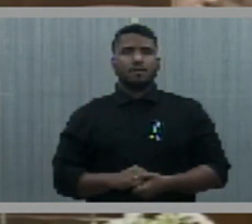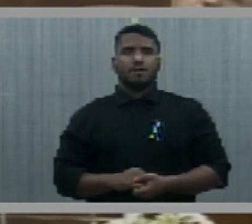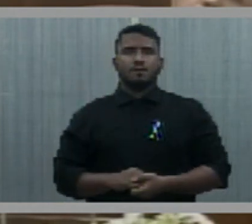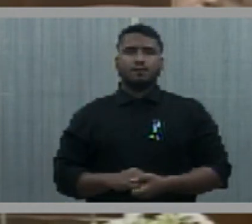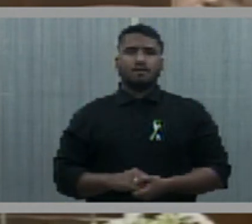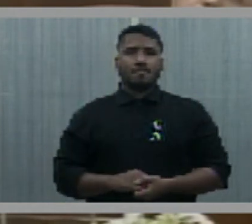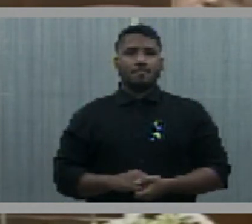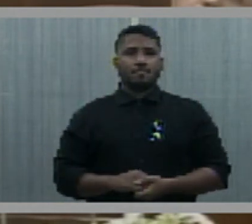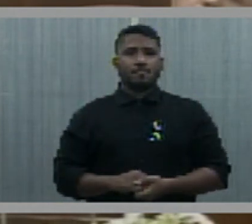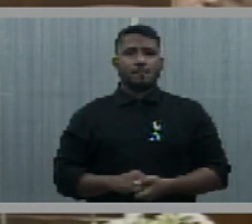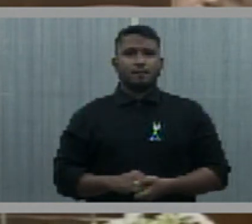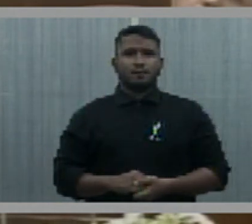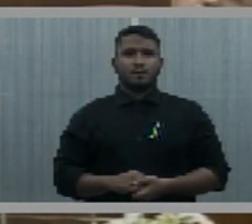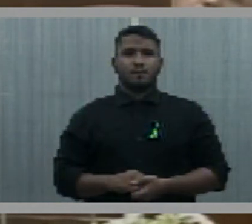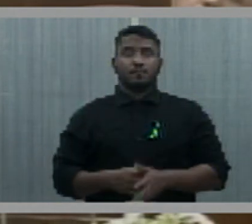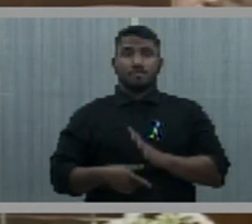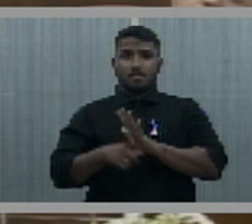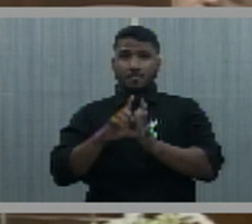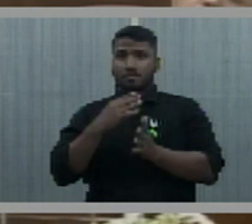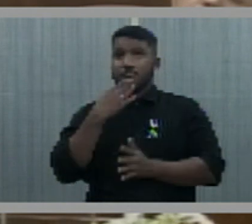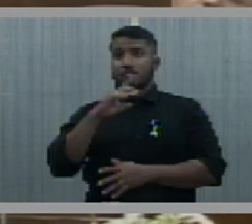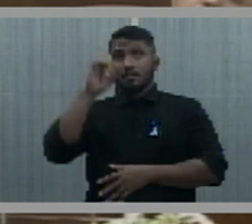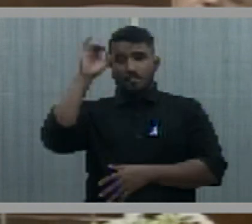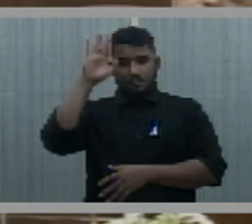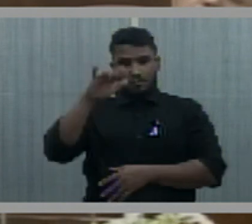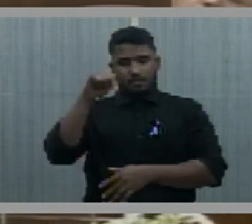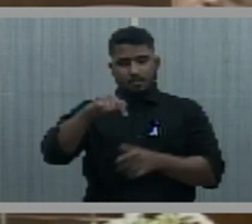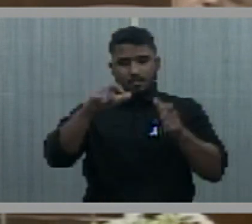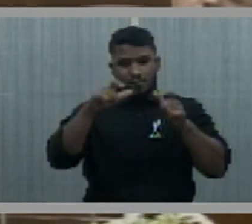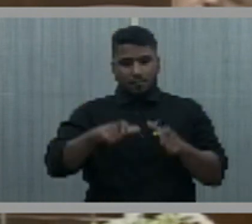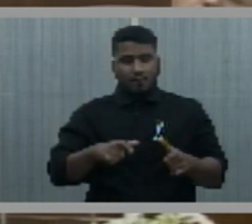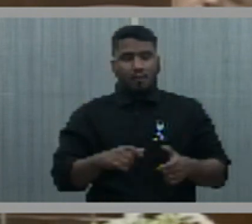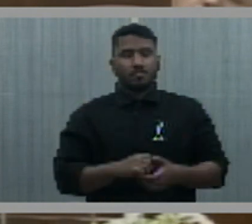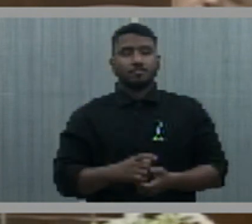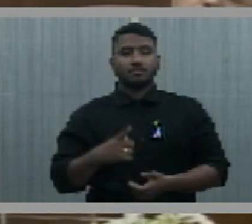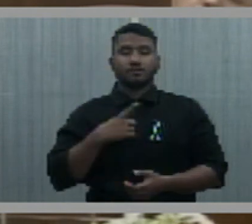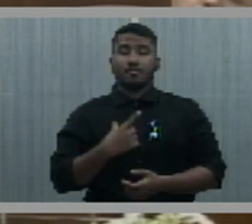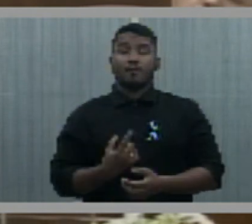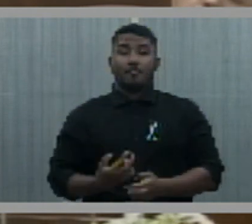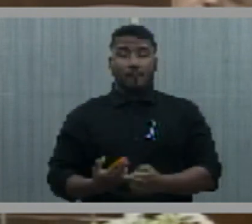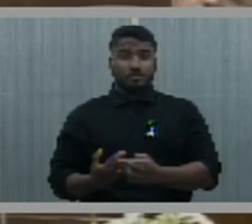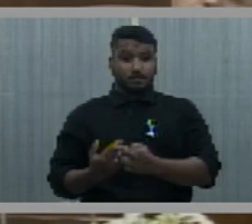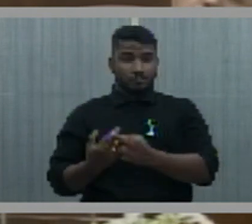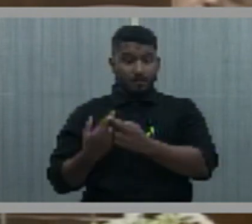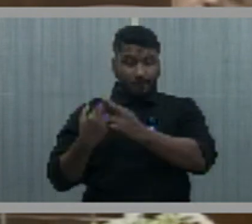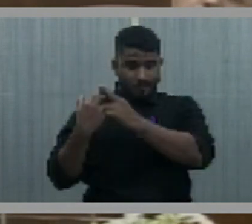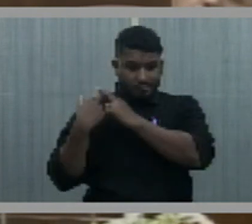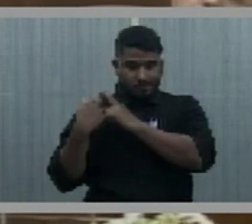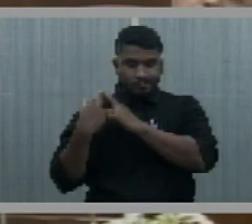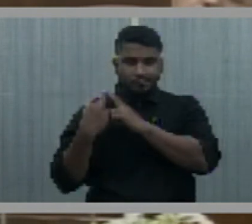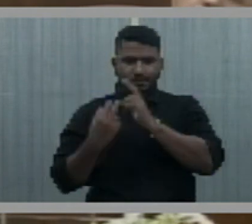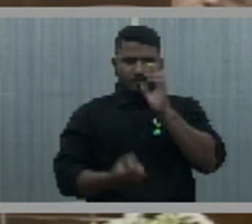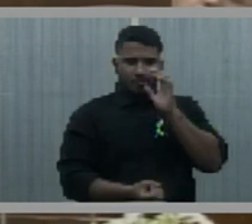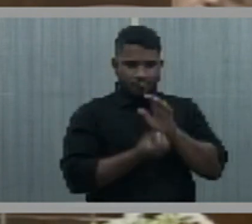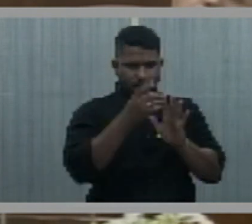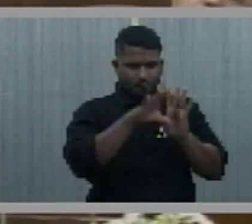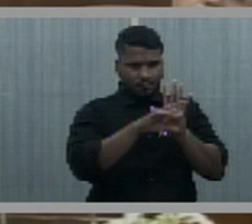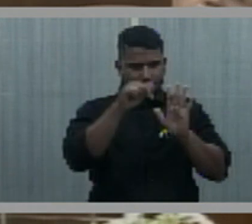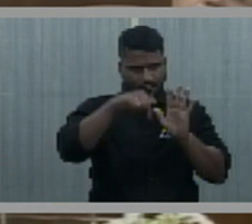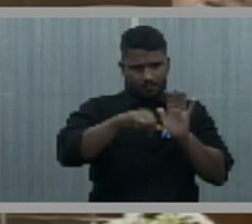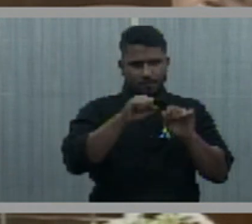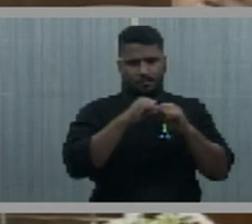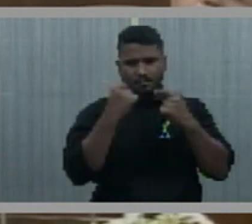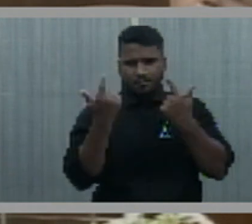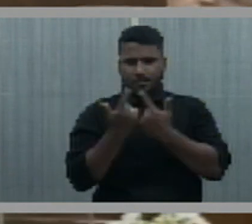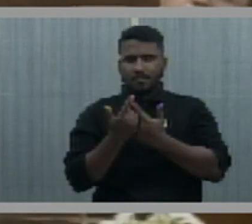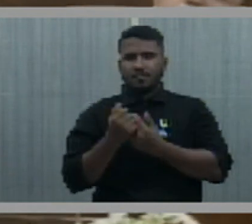invocar as bênçãos sobre esta casa, que tem por missão o dever sagrado de formular leis justas para o bem do